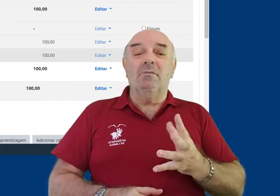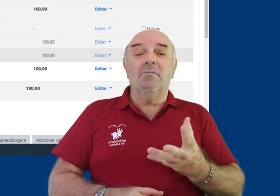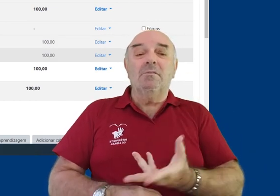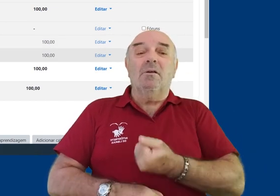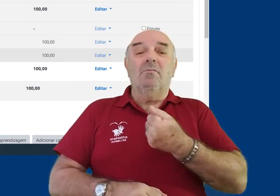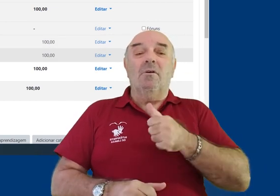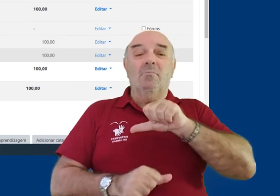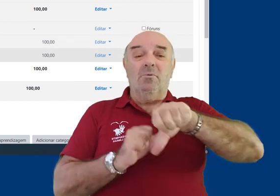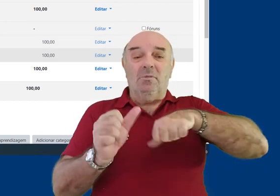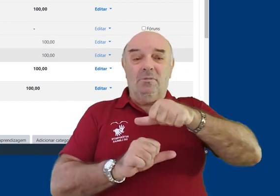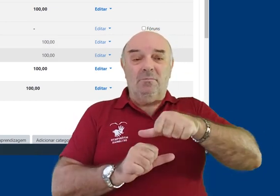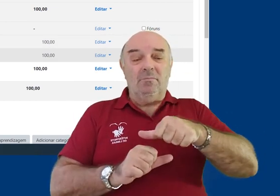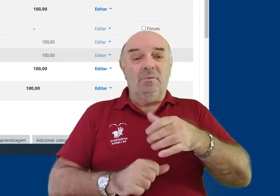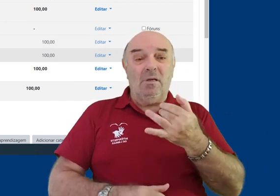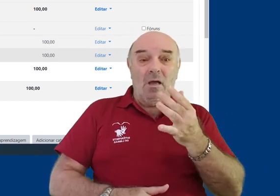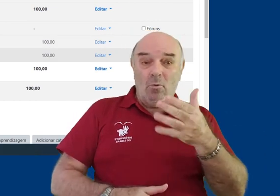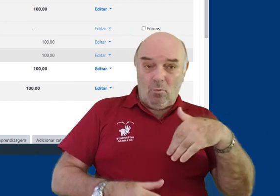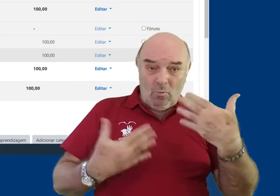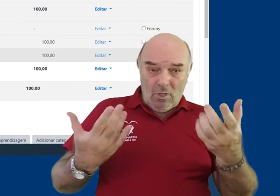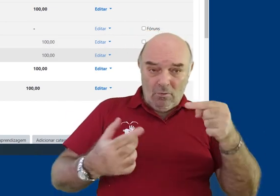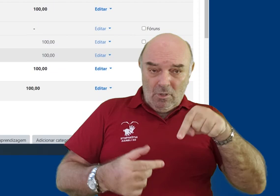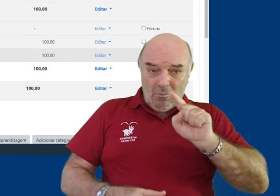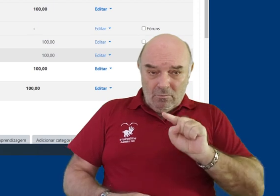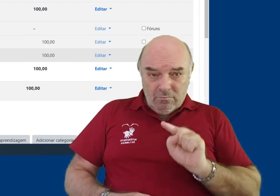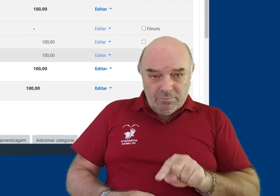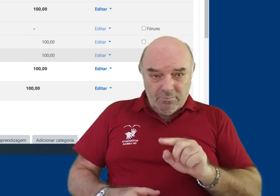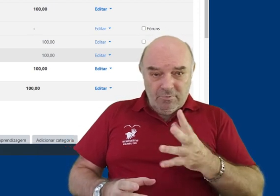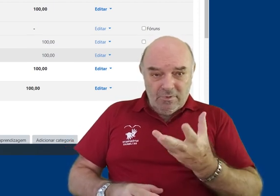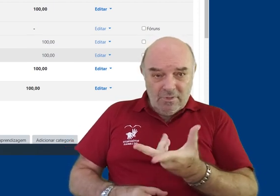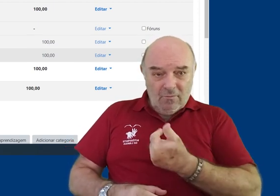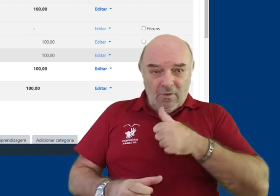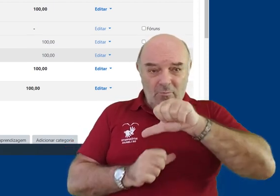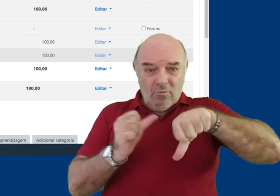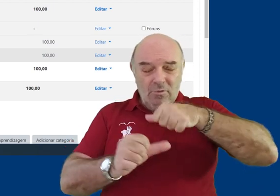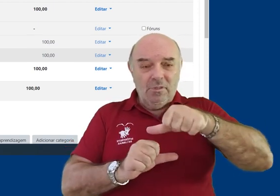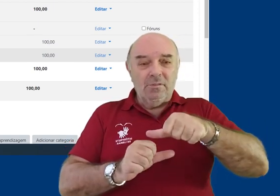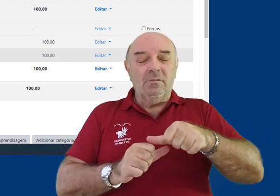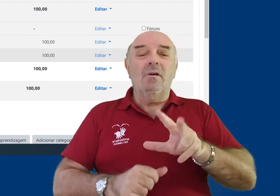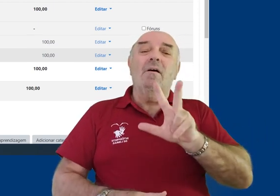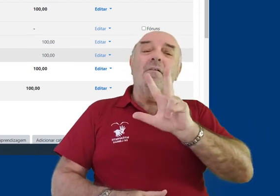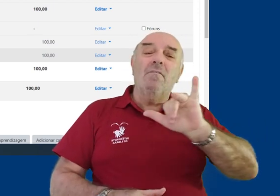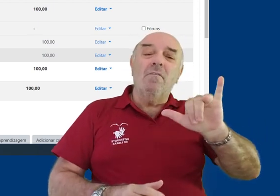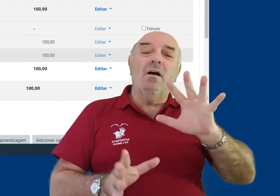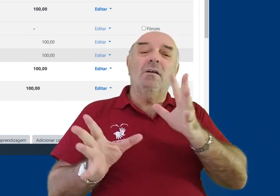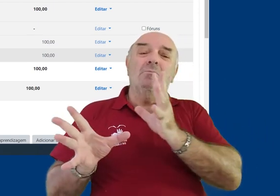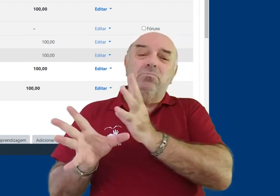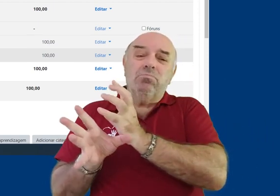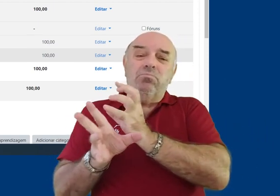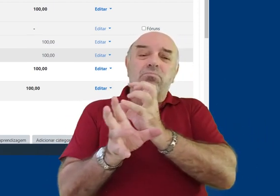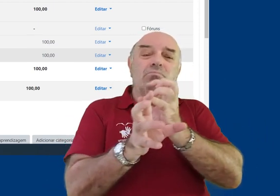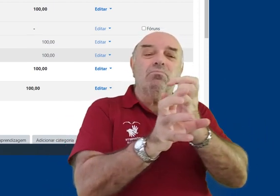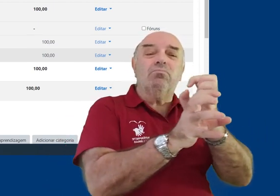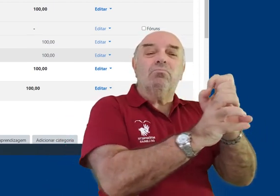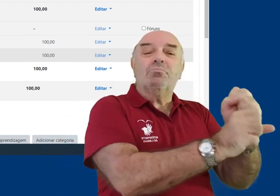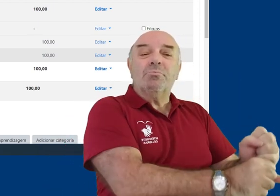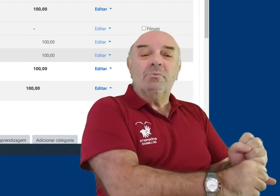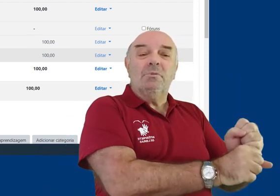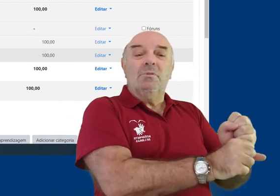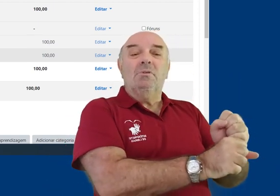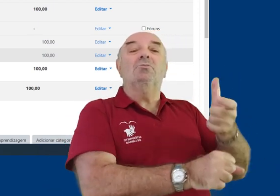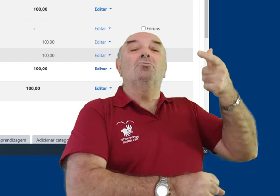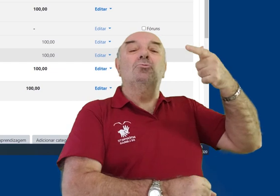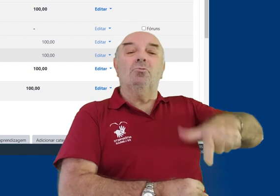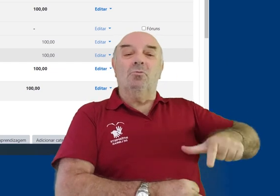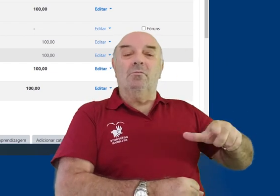item Salvar Mudanças. Quando se clica em Salvar Mudanças, ele fará o cálculo